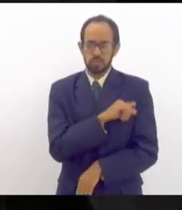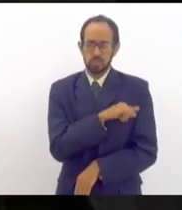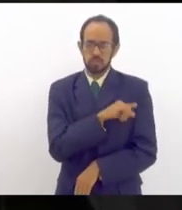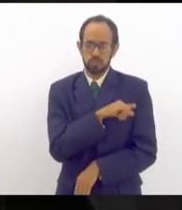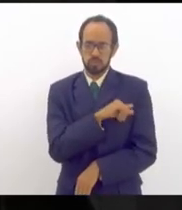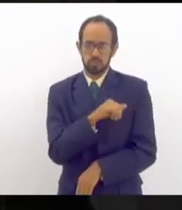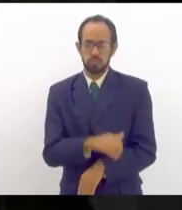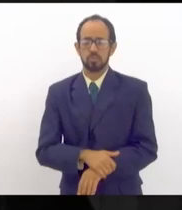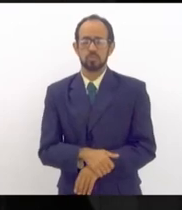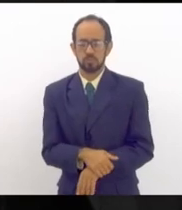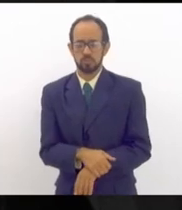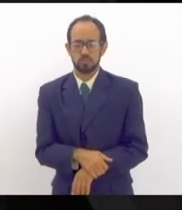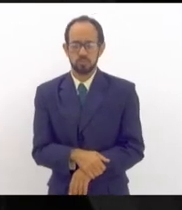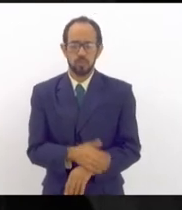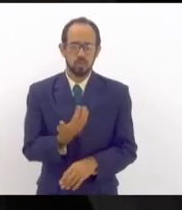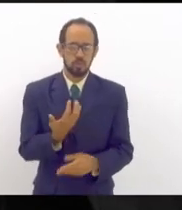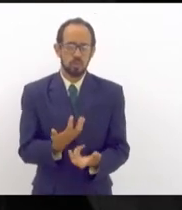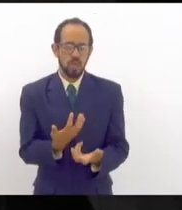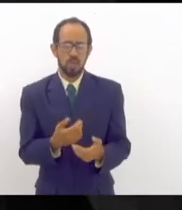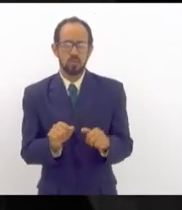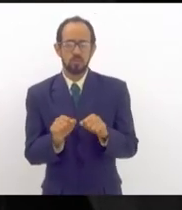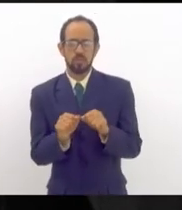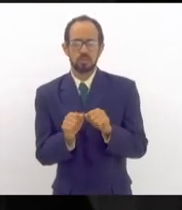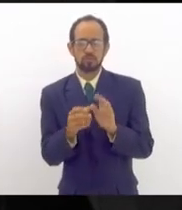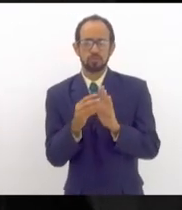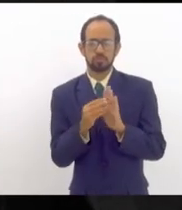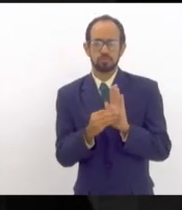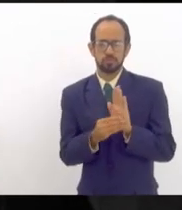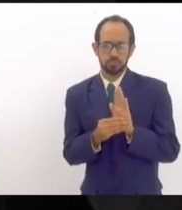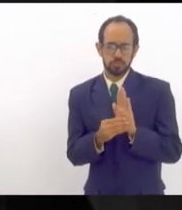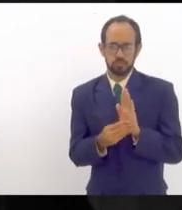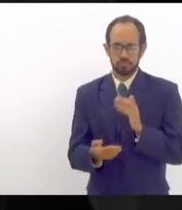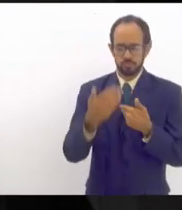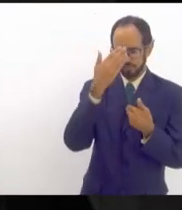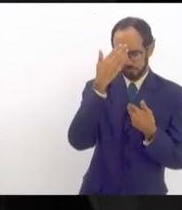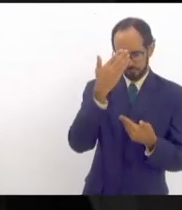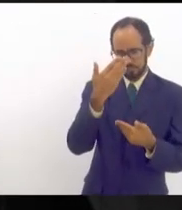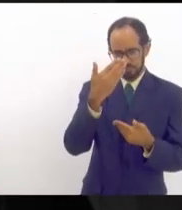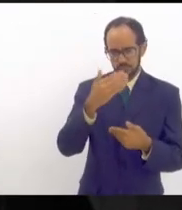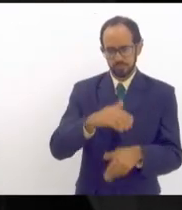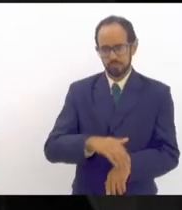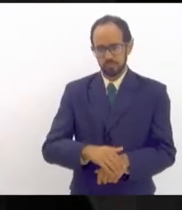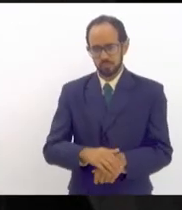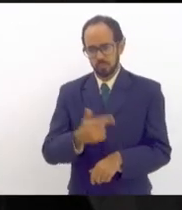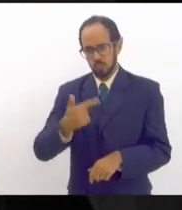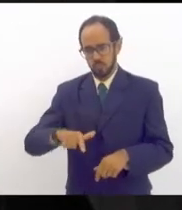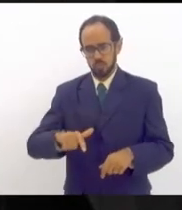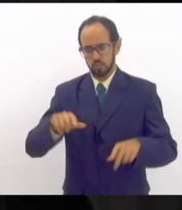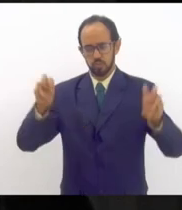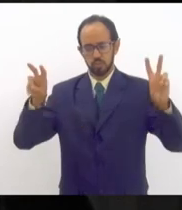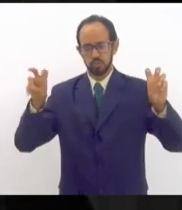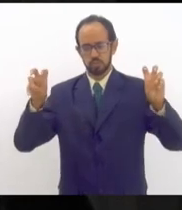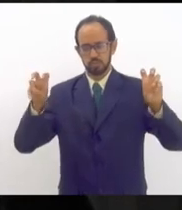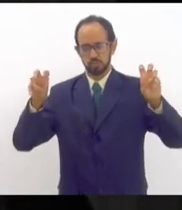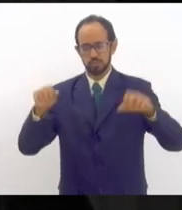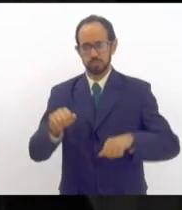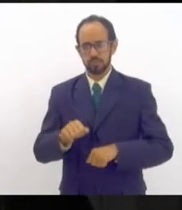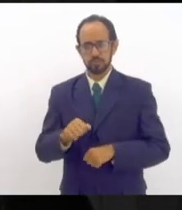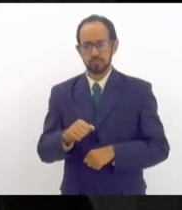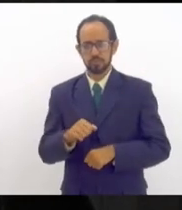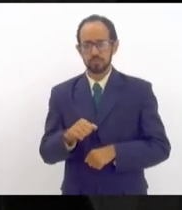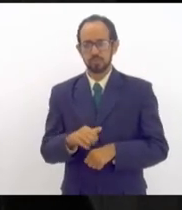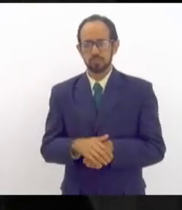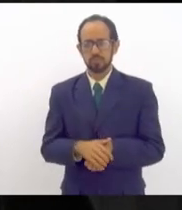eu quero fazer esse registro e esse agradecimento outro assunto que eu gostaria de fazer